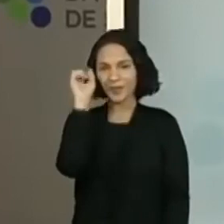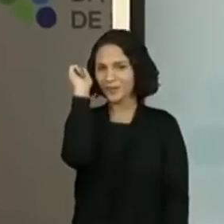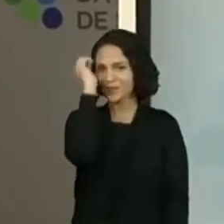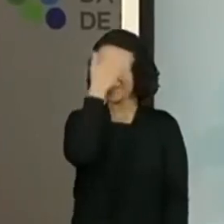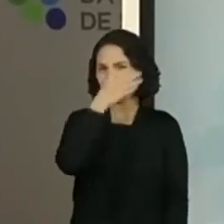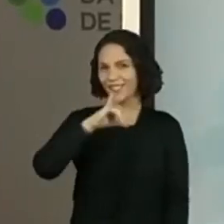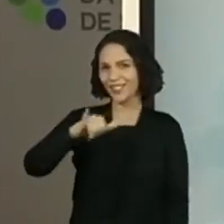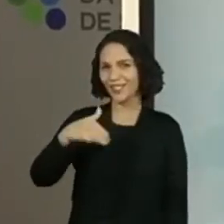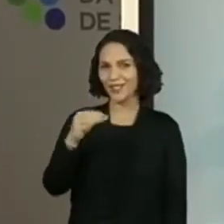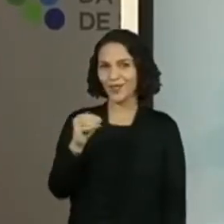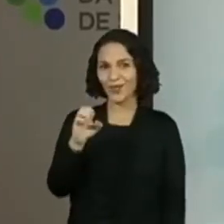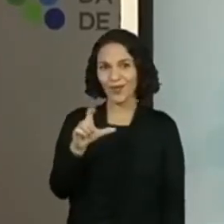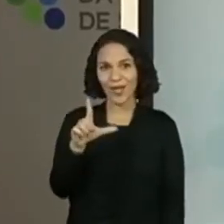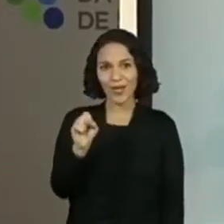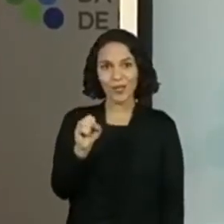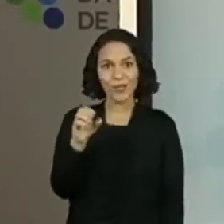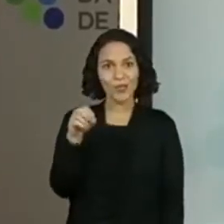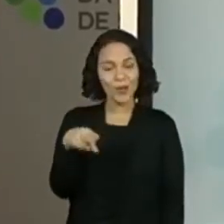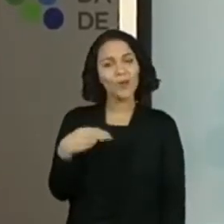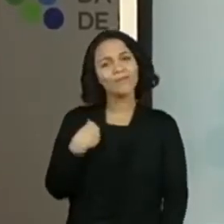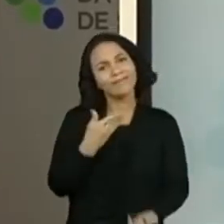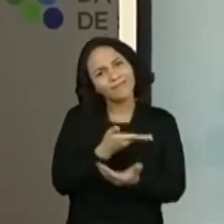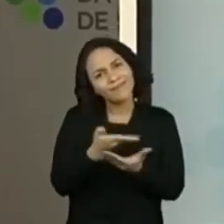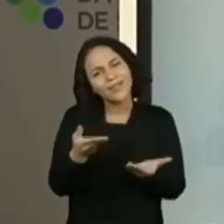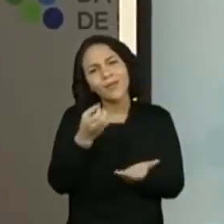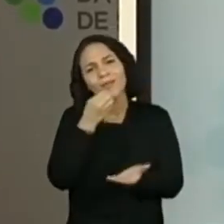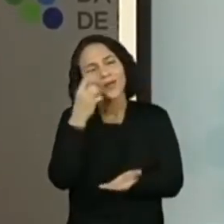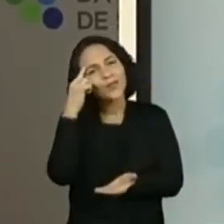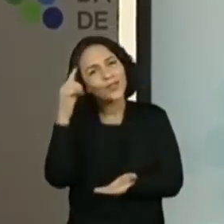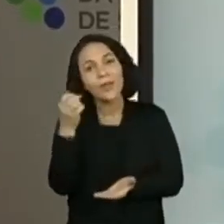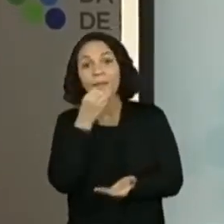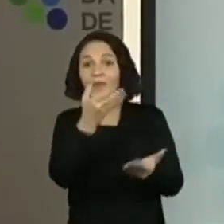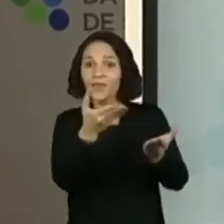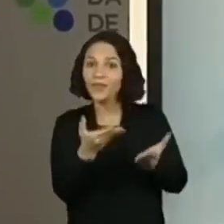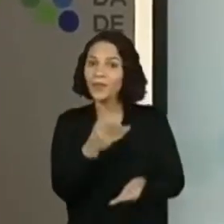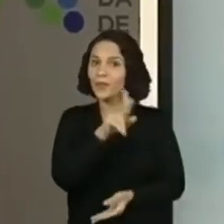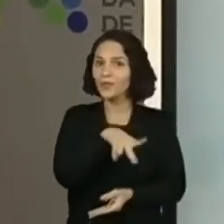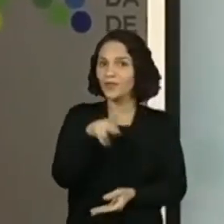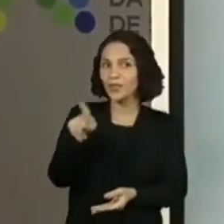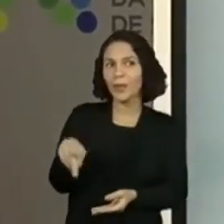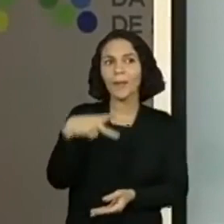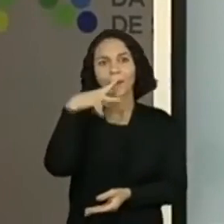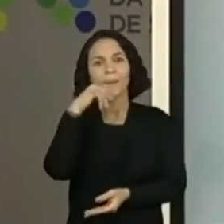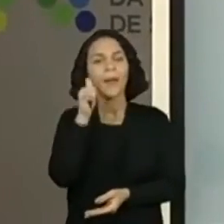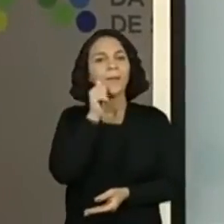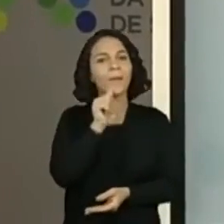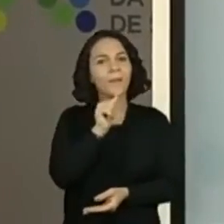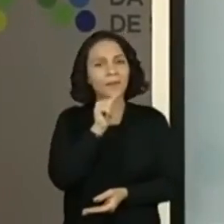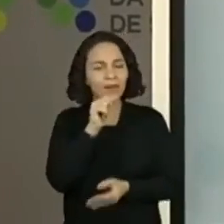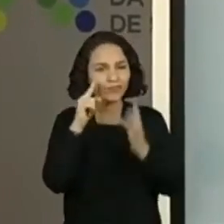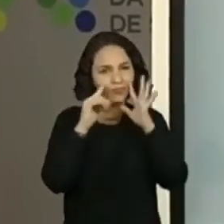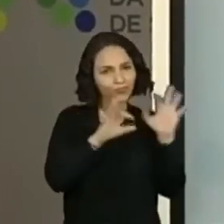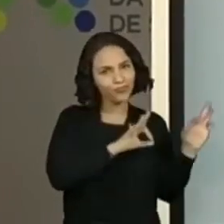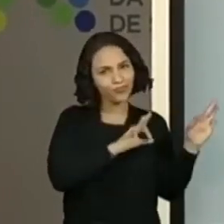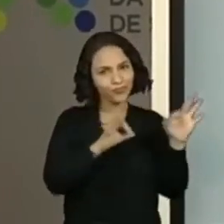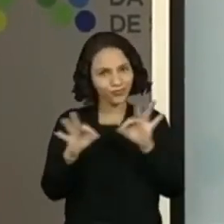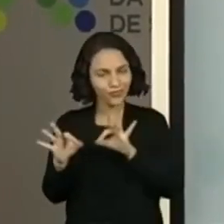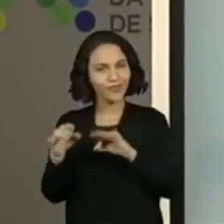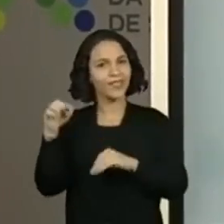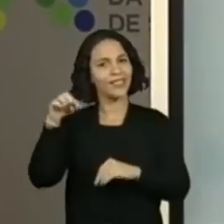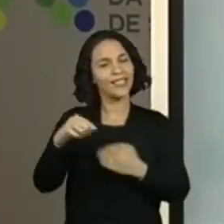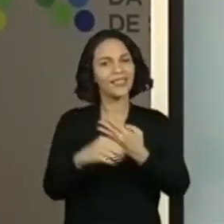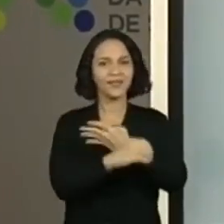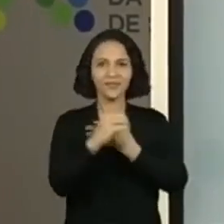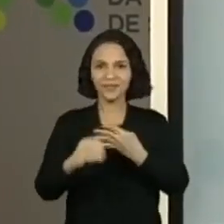Joelson, quero dizer um bom dia e quero dar as boas-vindas também aos professores e pais que acompanham essa aula pelos canais